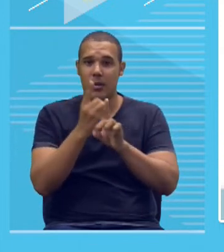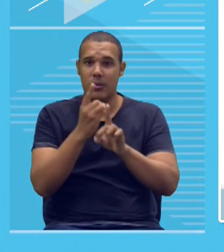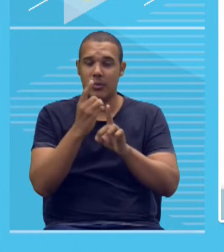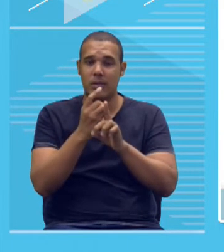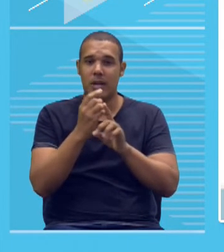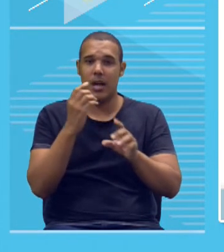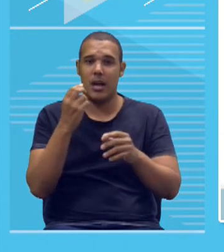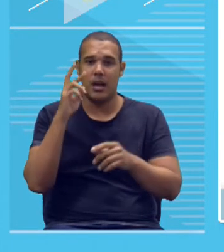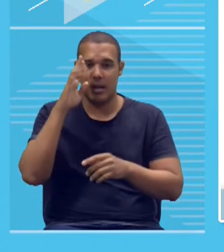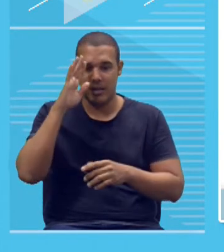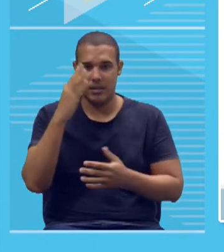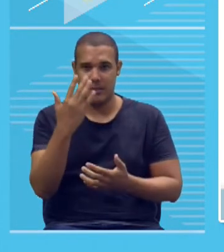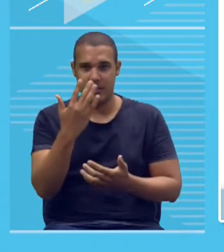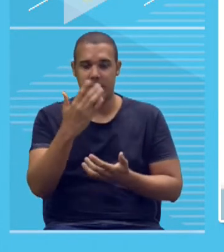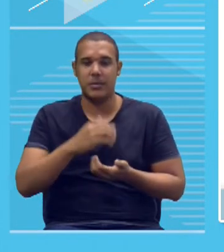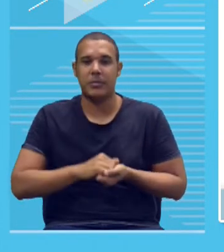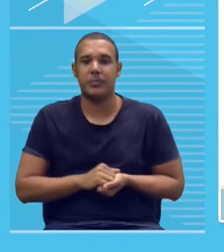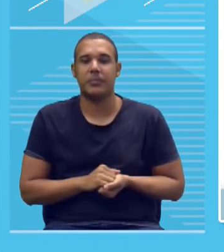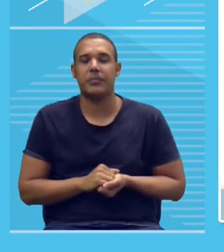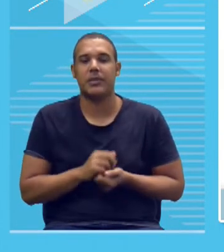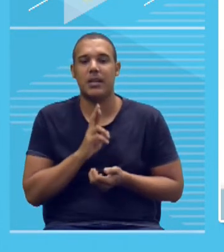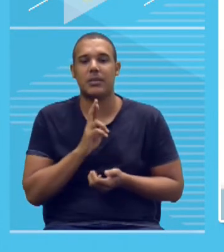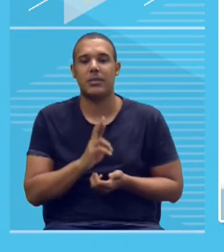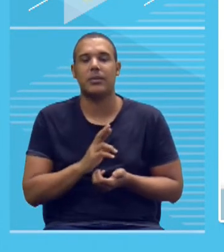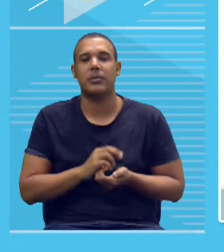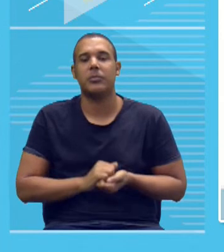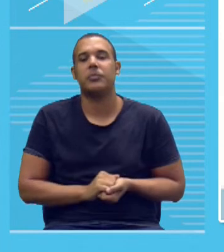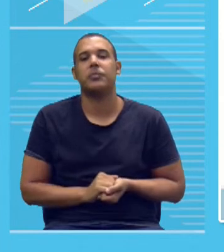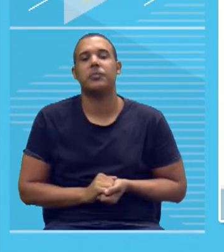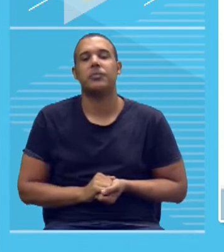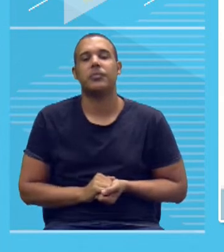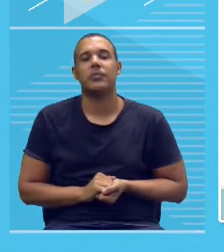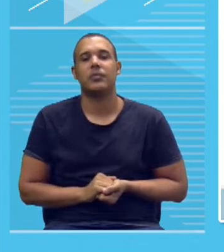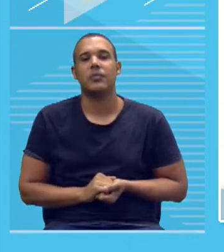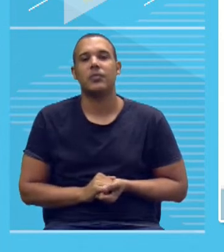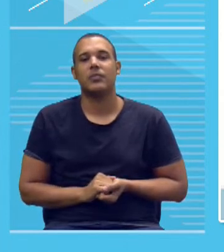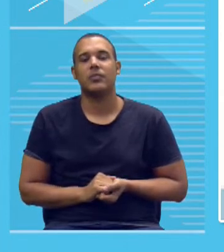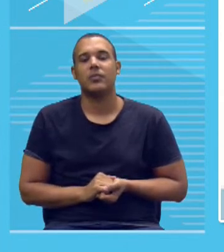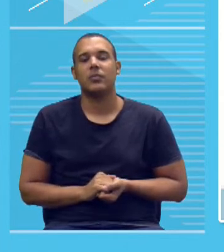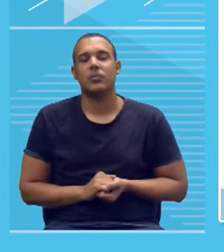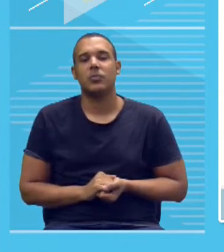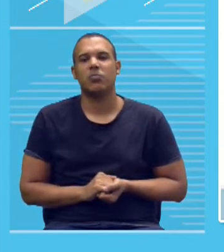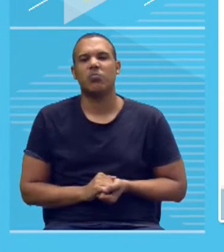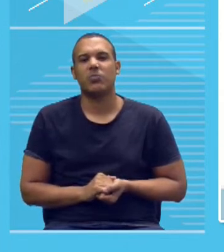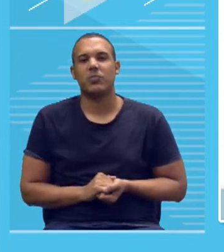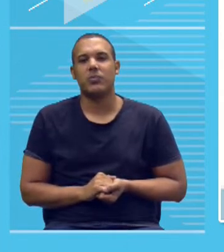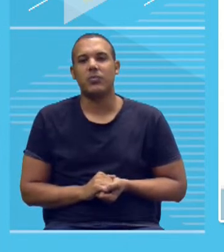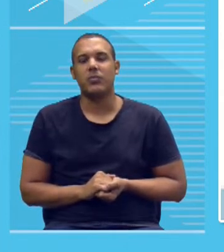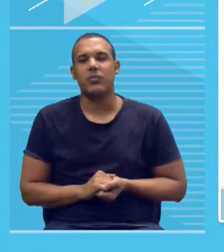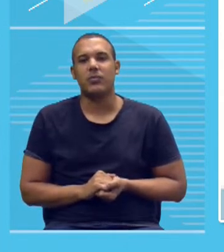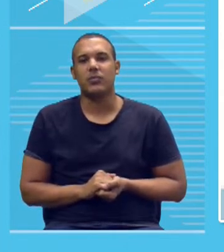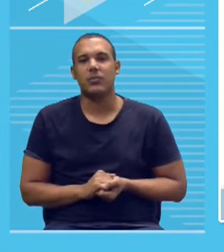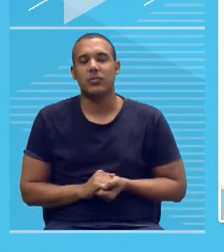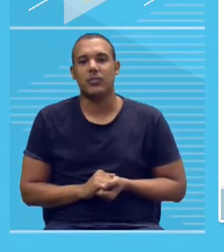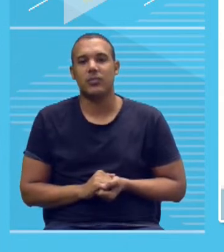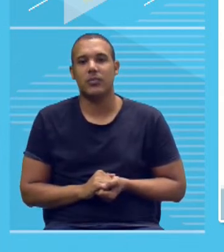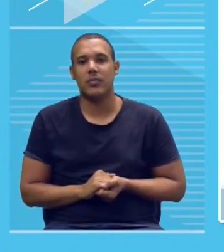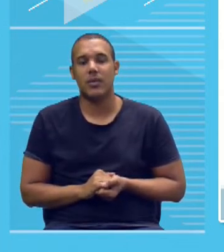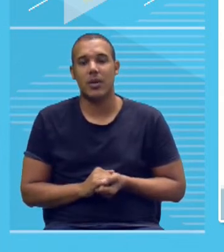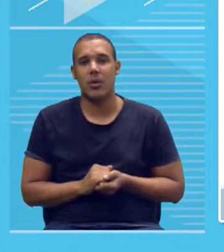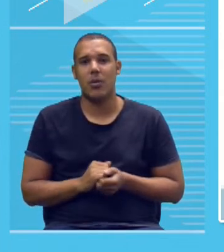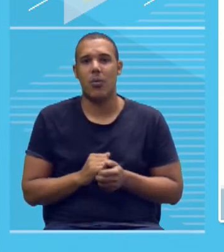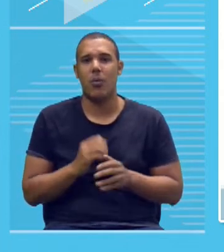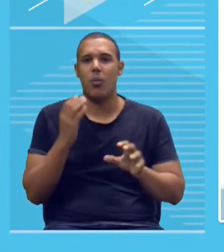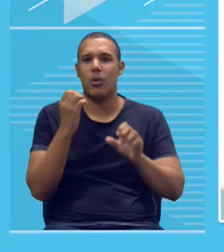posso fazer a minha conta mês a mês desnecessário Professor porque a gente vê que só é perda de tempo porque o cálculo que eu fizer no